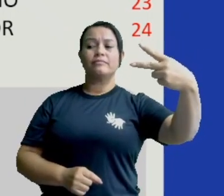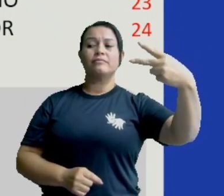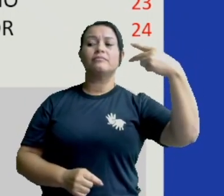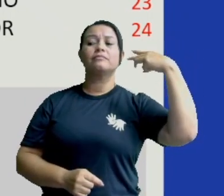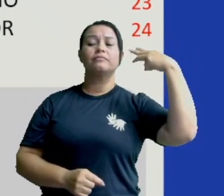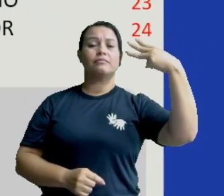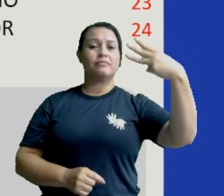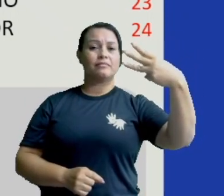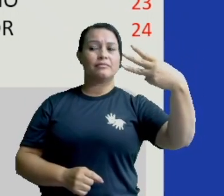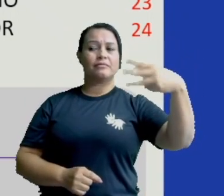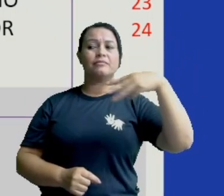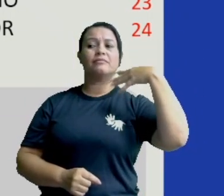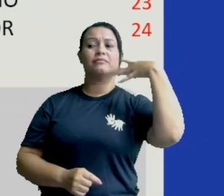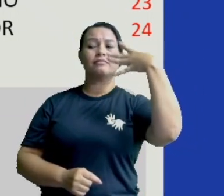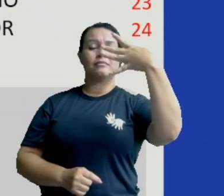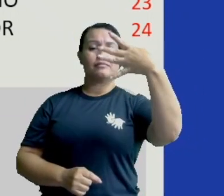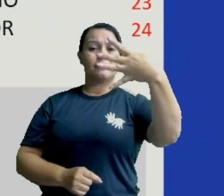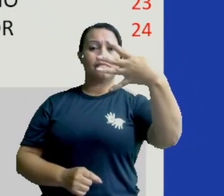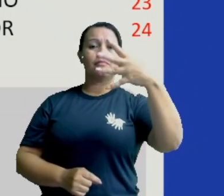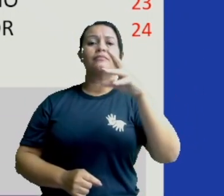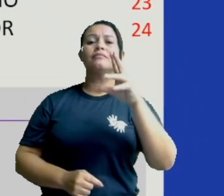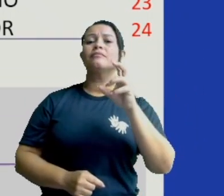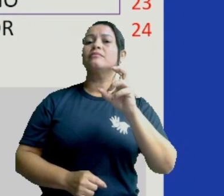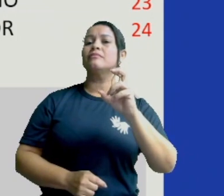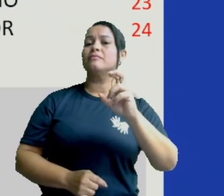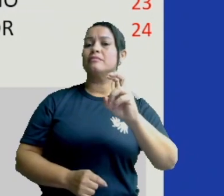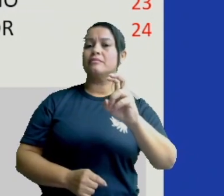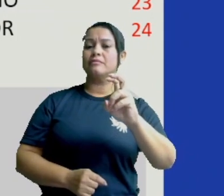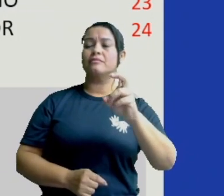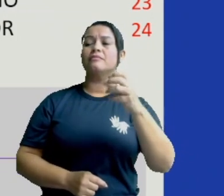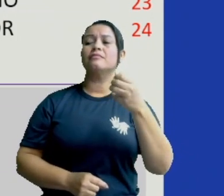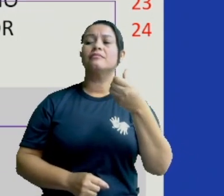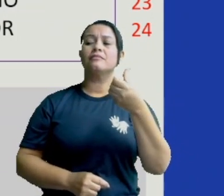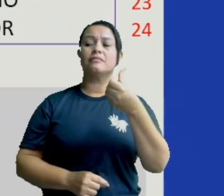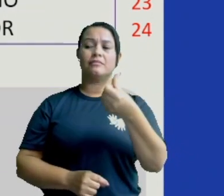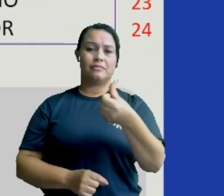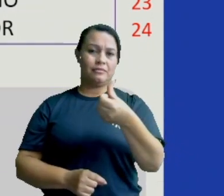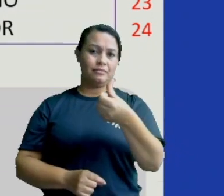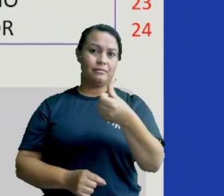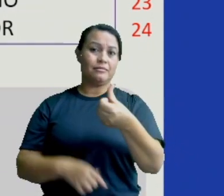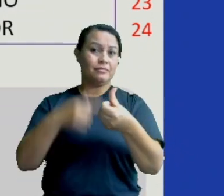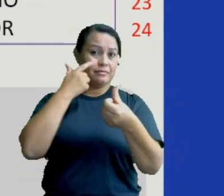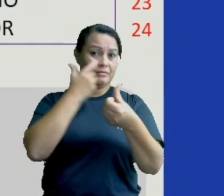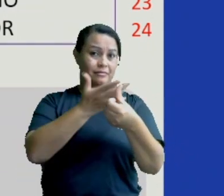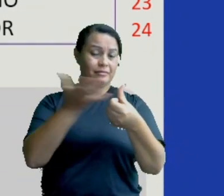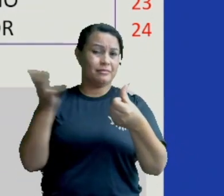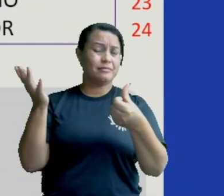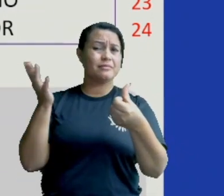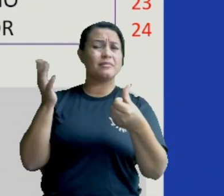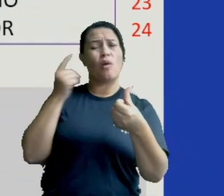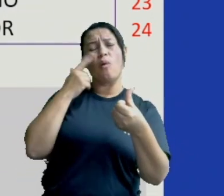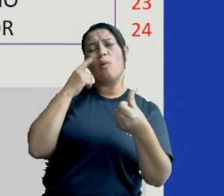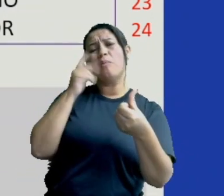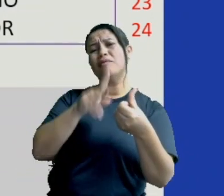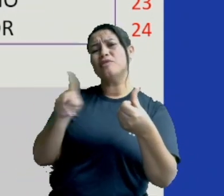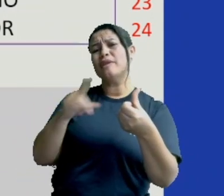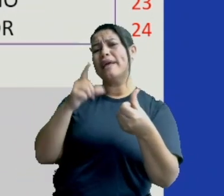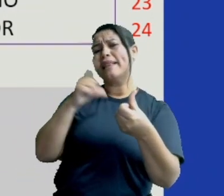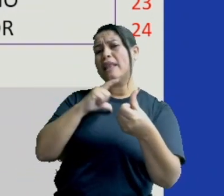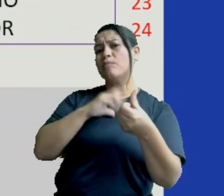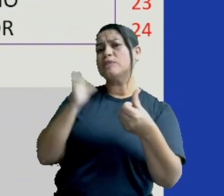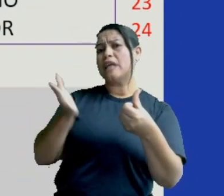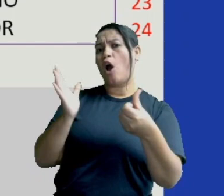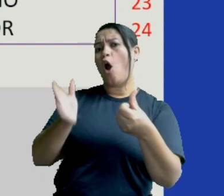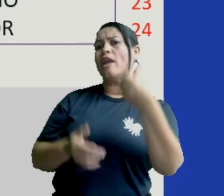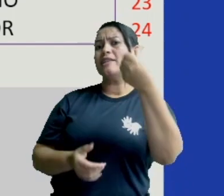2, 3, 4, 5, 6. Ora, professora, nós temos